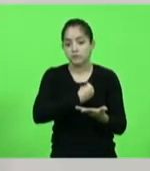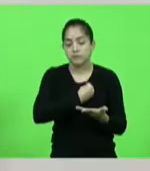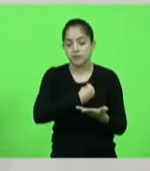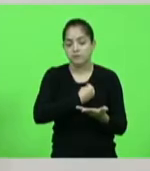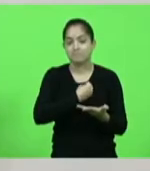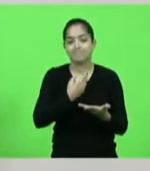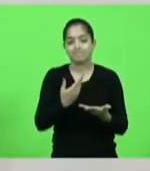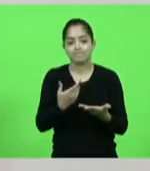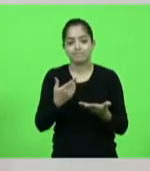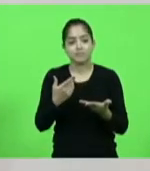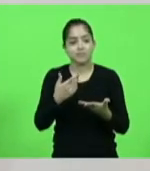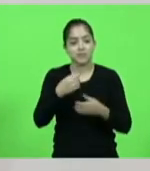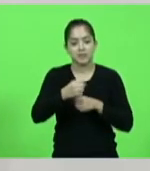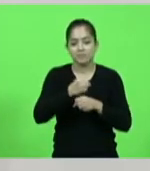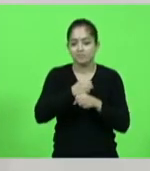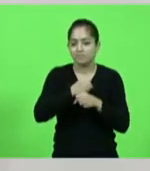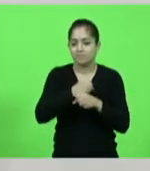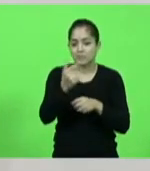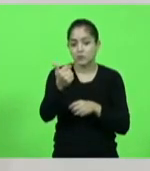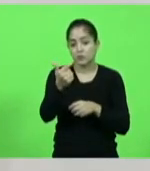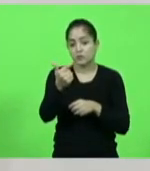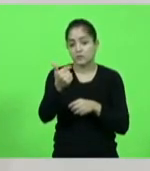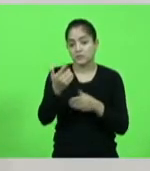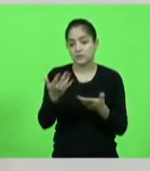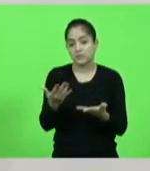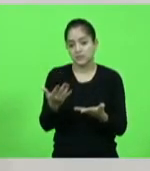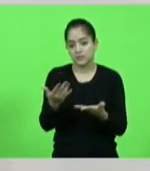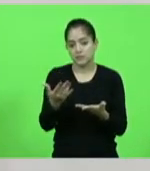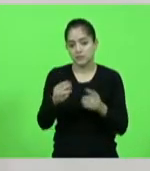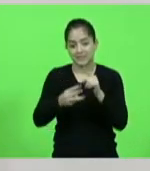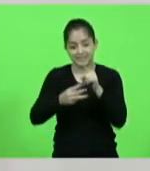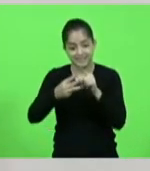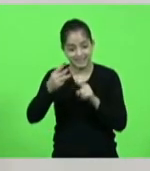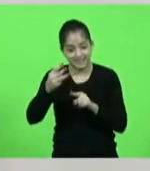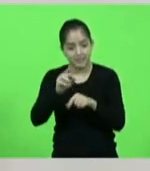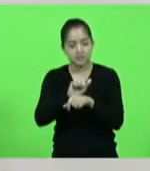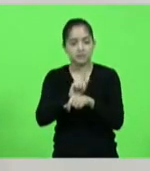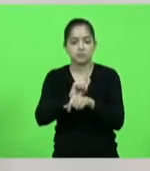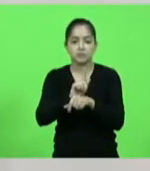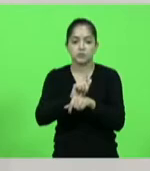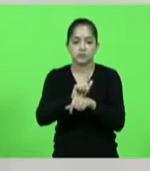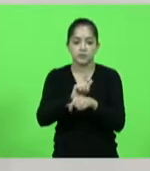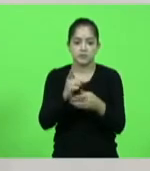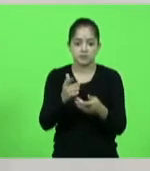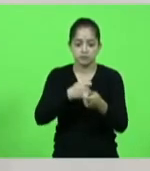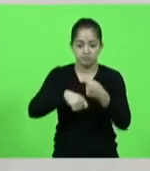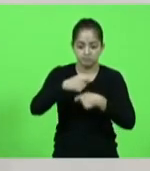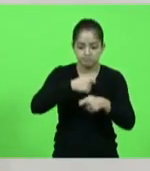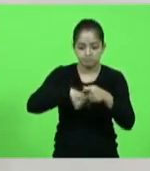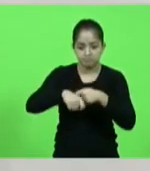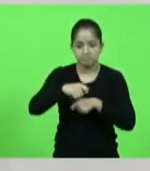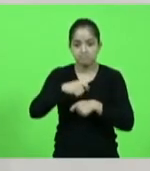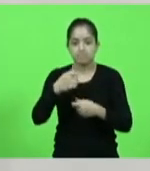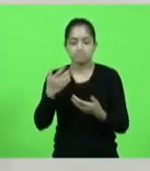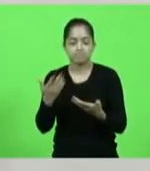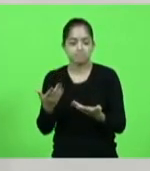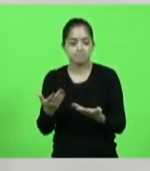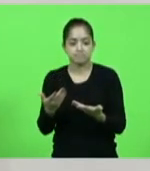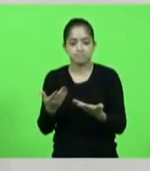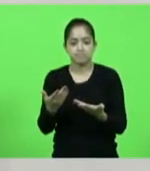pesadelo que durou 12 anos, três administrações, que no que se diz respeito,